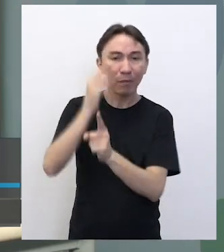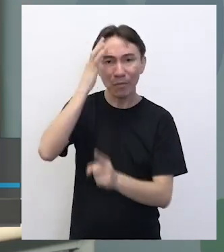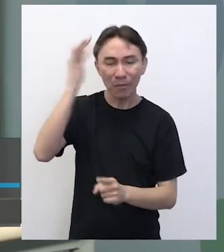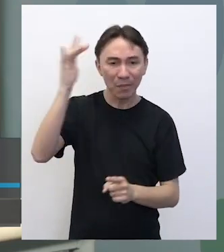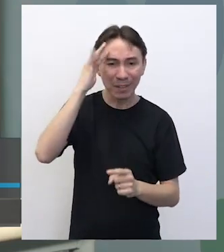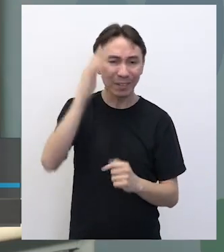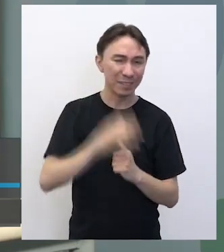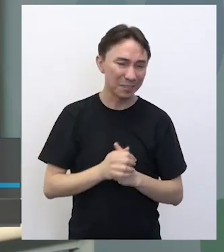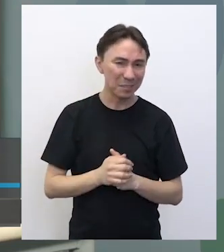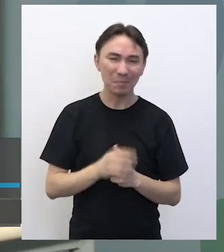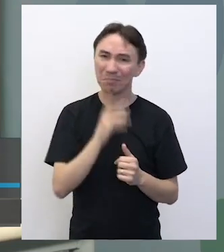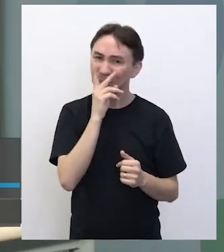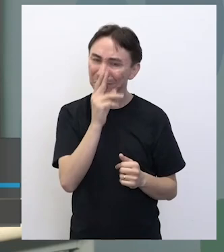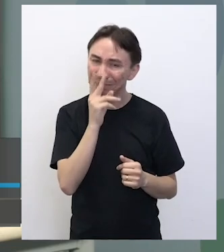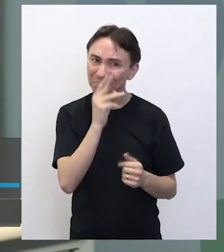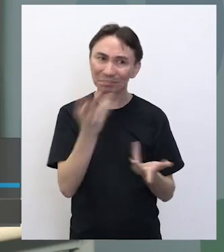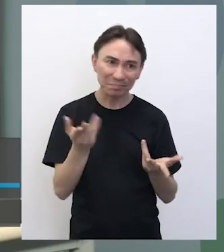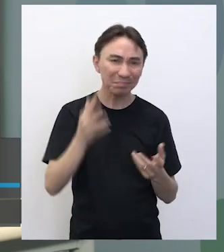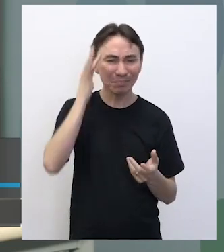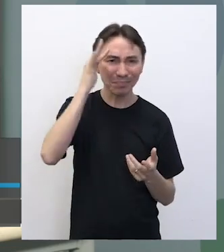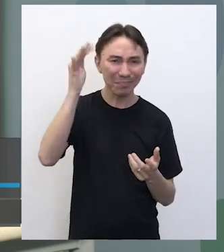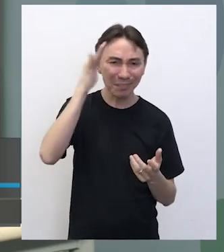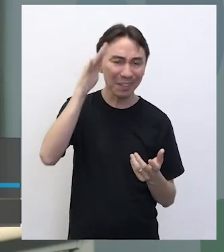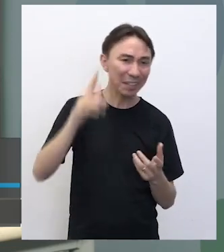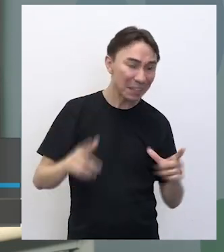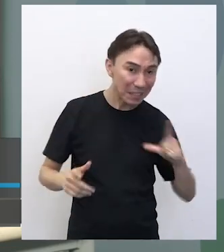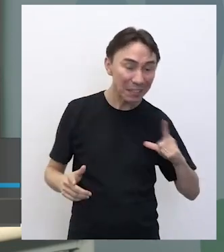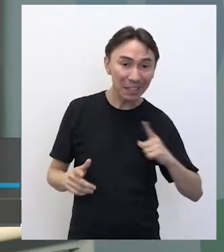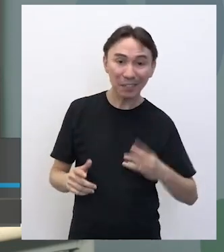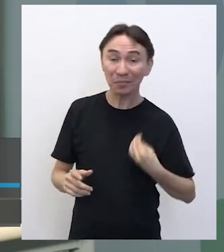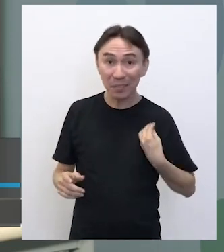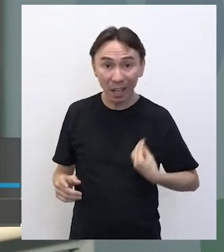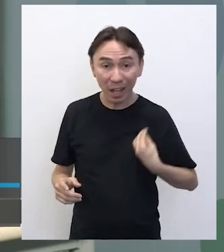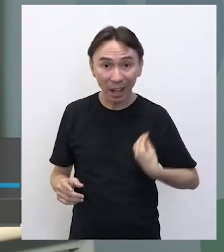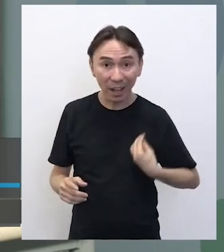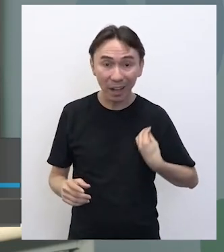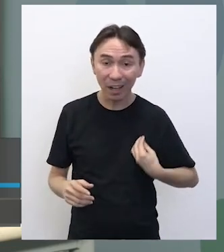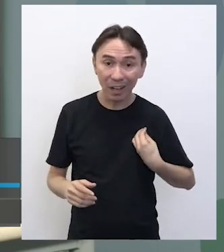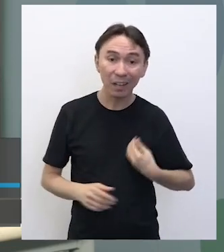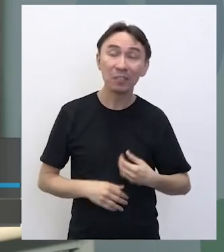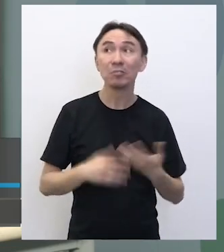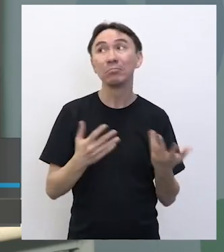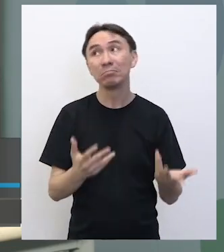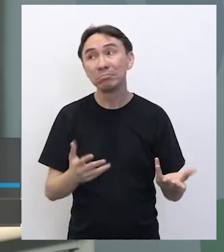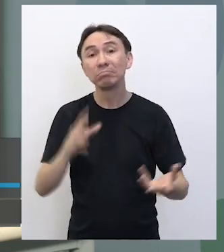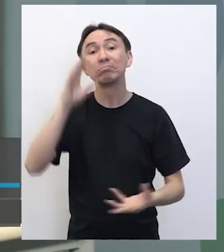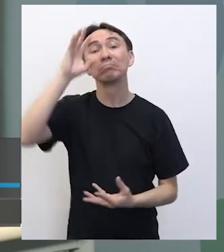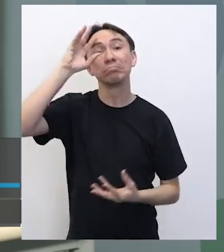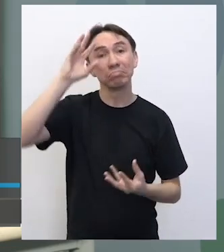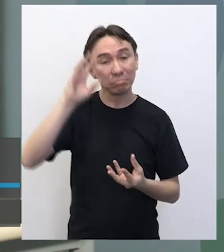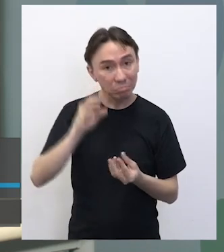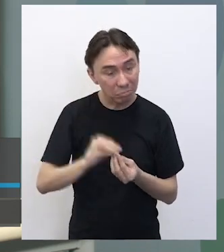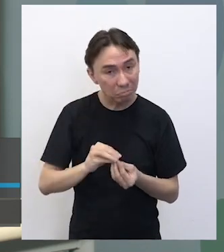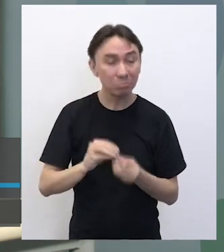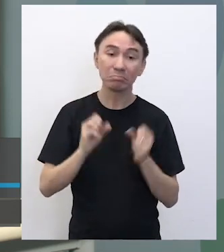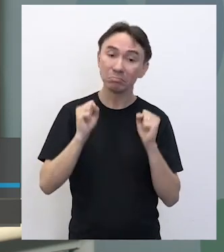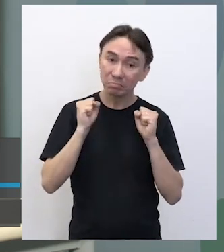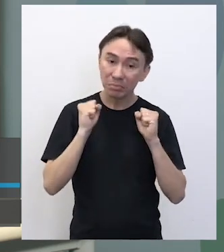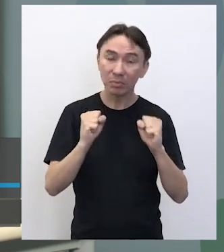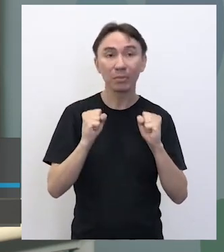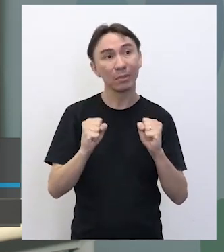assim, presente, isto pode nos levar a pensar que então todos nós